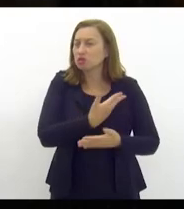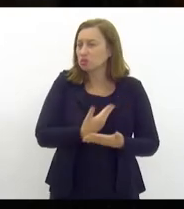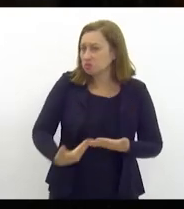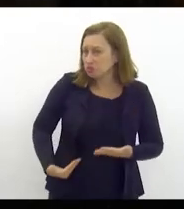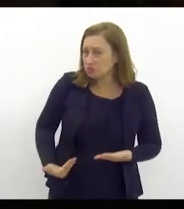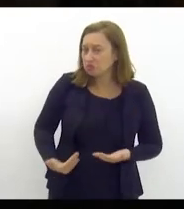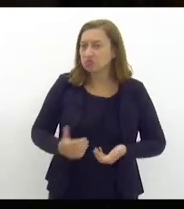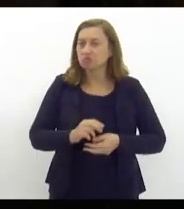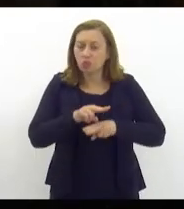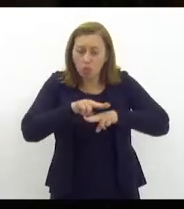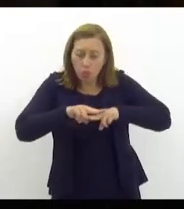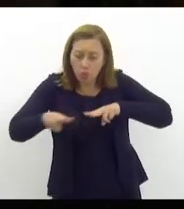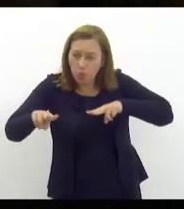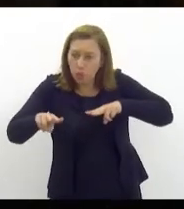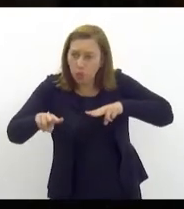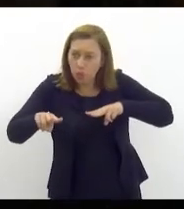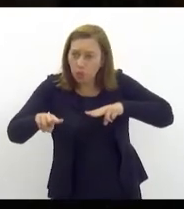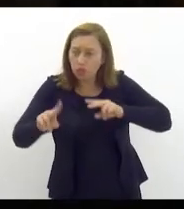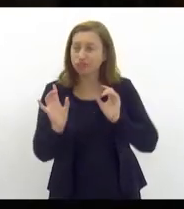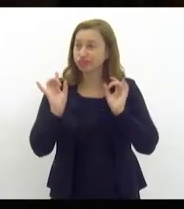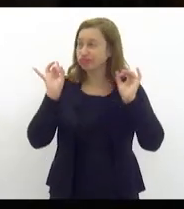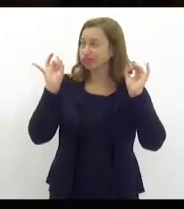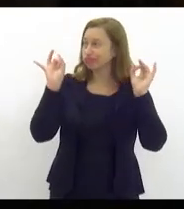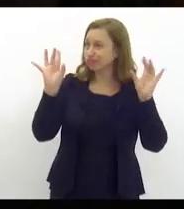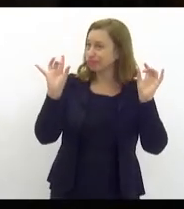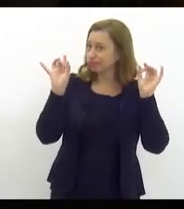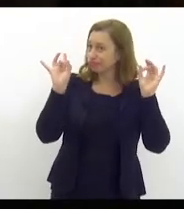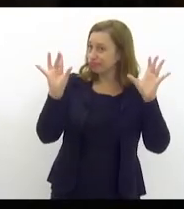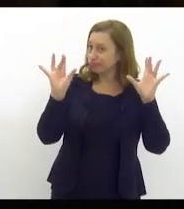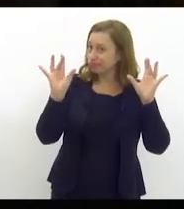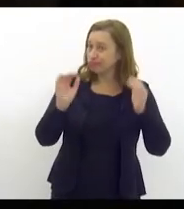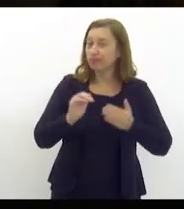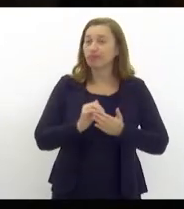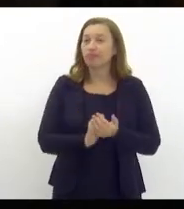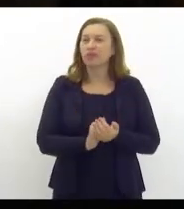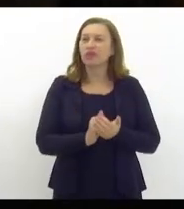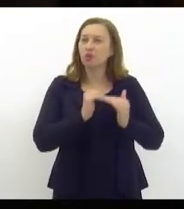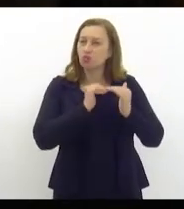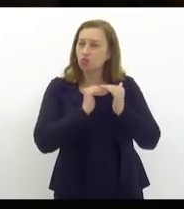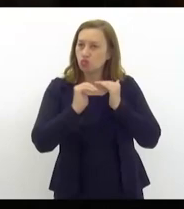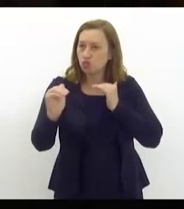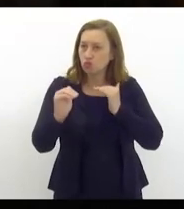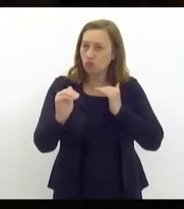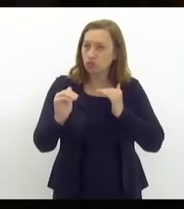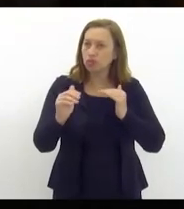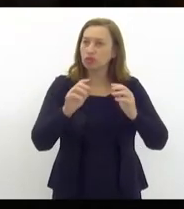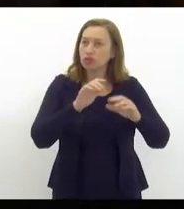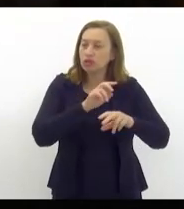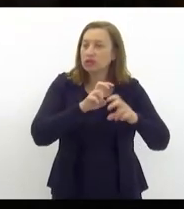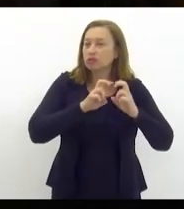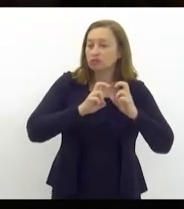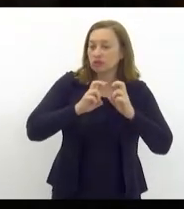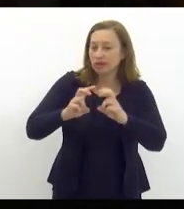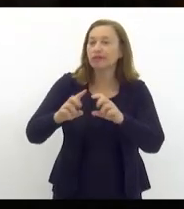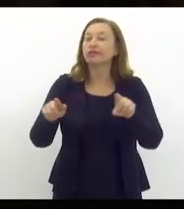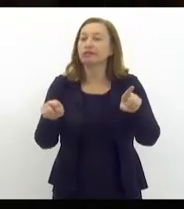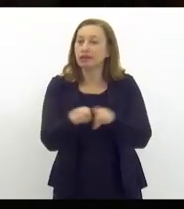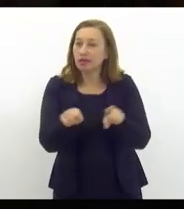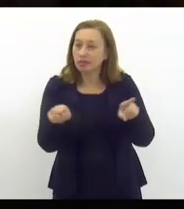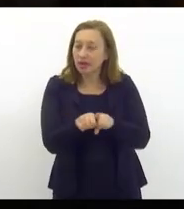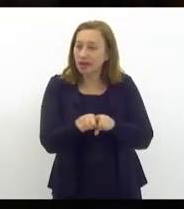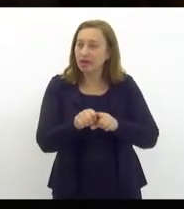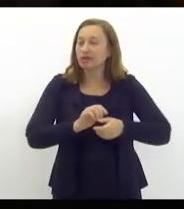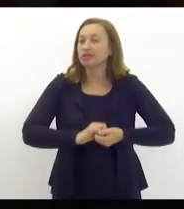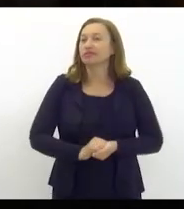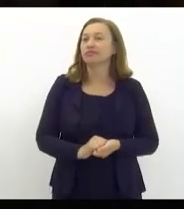por trilho, em especial a Supervia, porque o metrô também é transporte